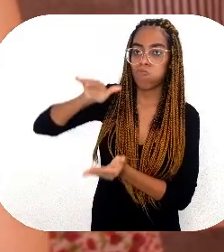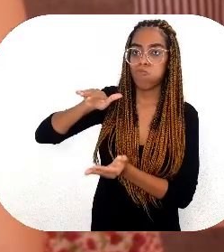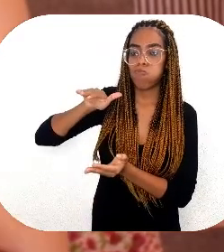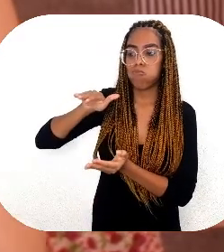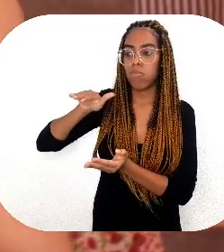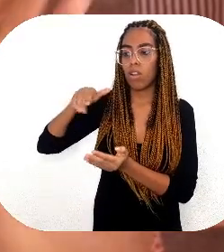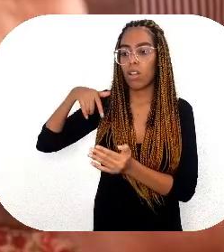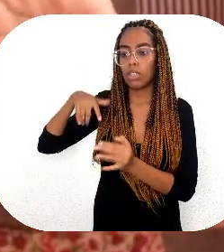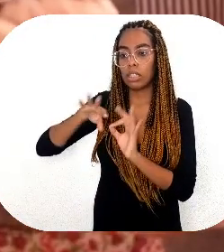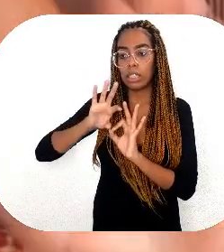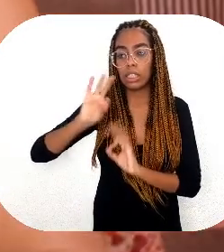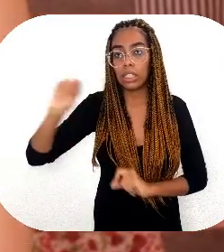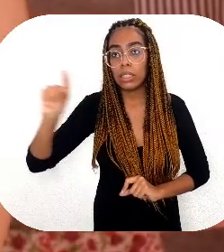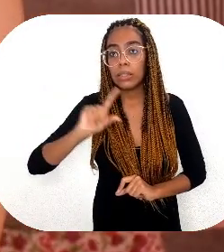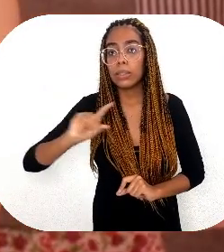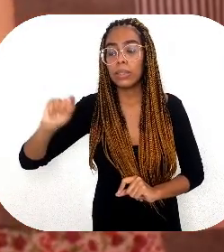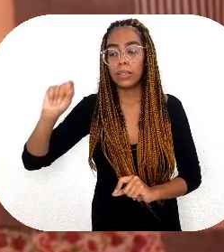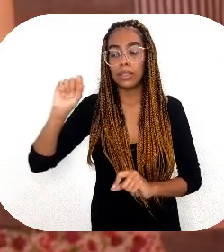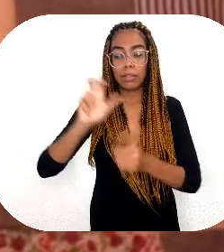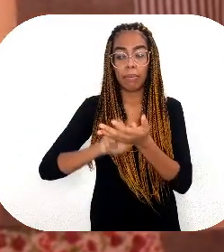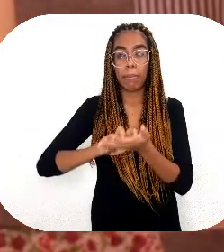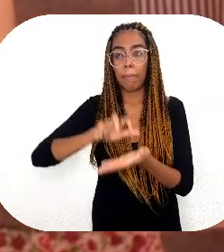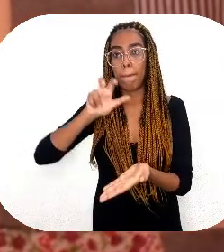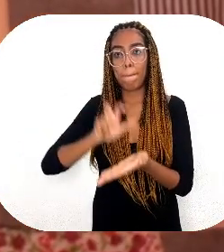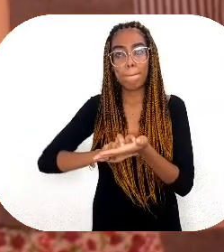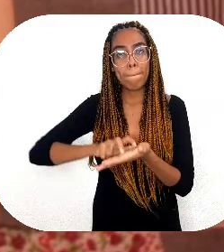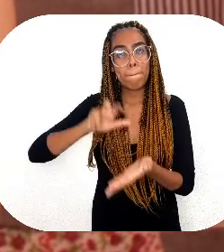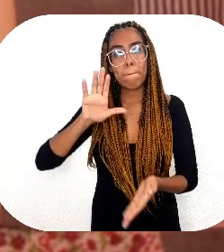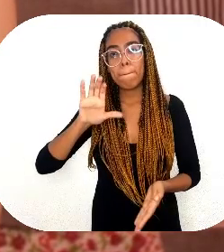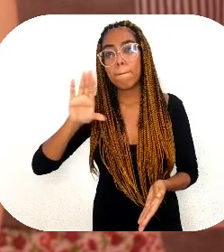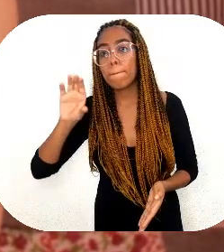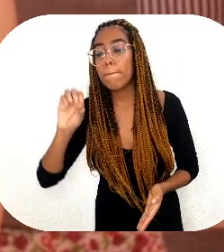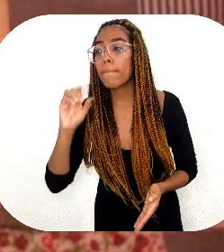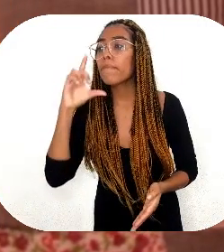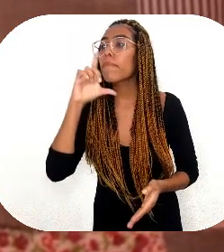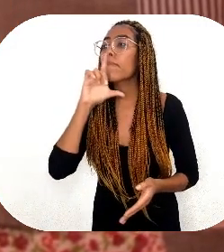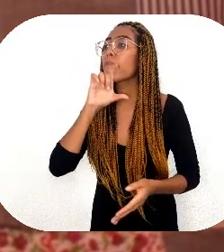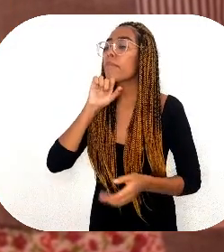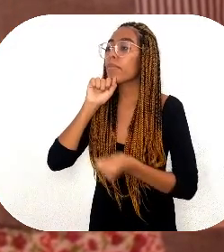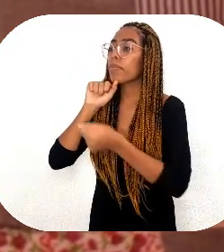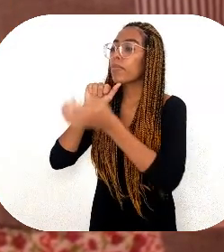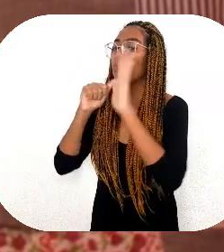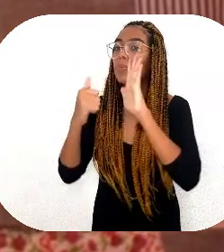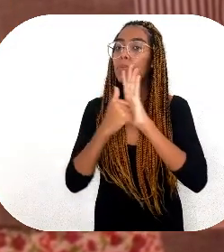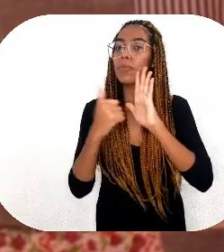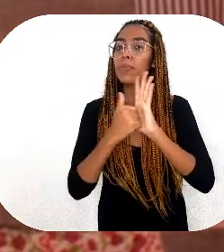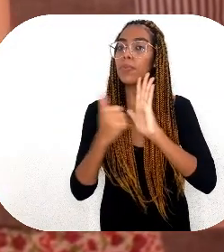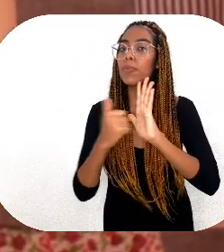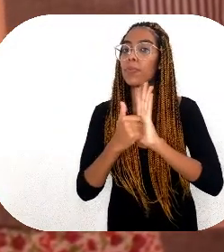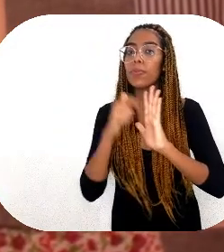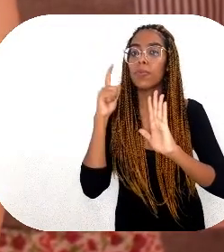malas. Sim, porque ele sabia que ali ele não podia mais ficar. Quando estava indo embora, na manhã seguinte,